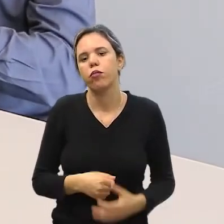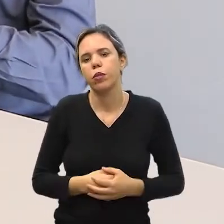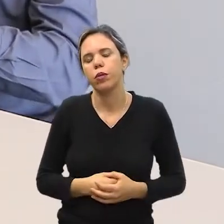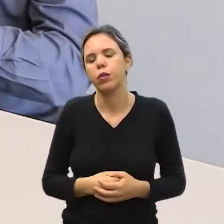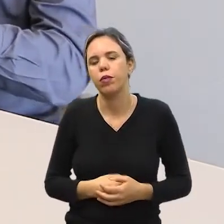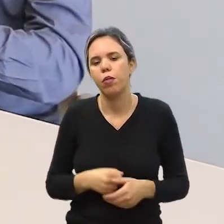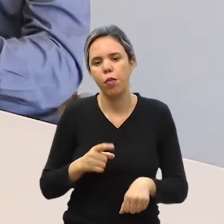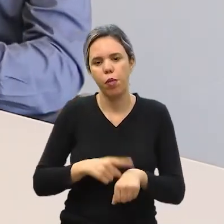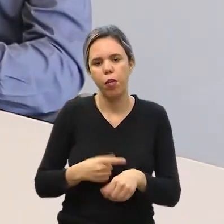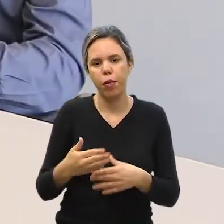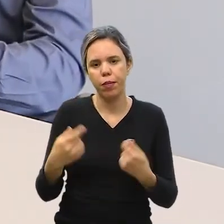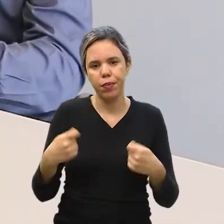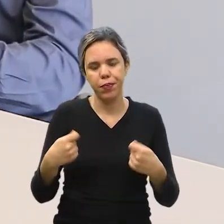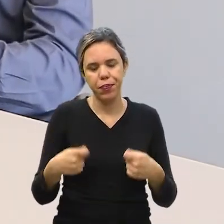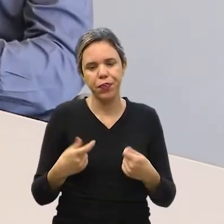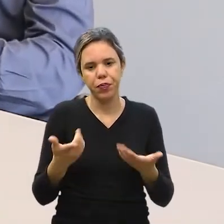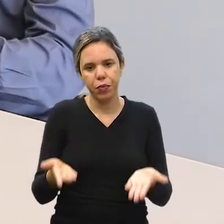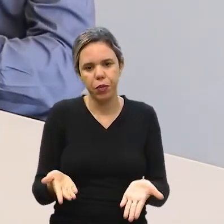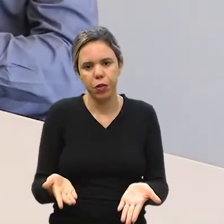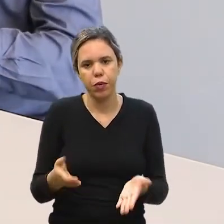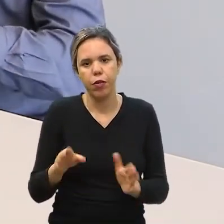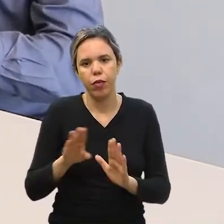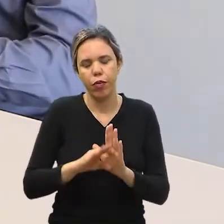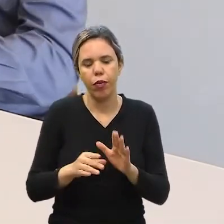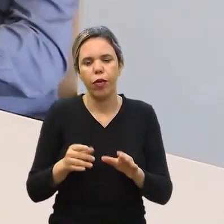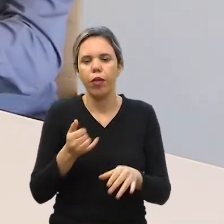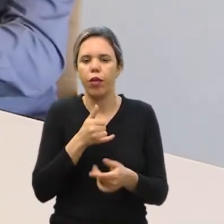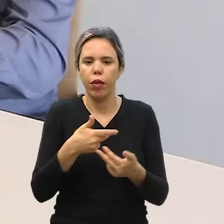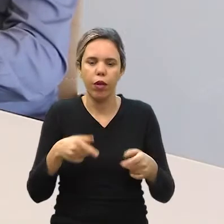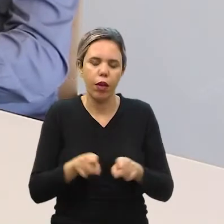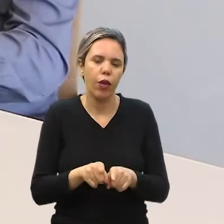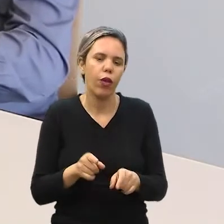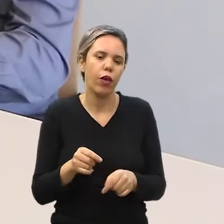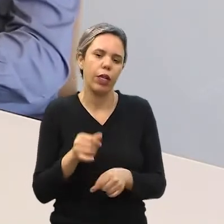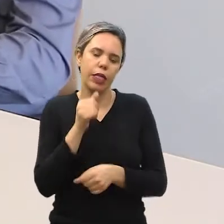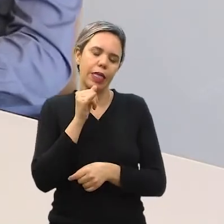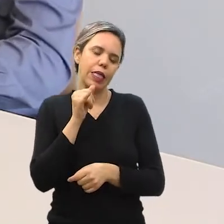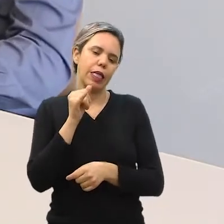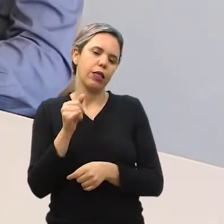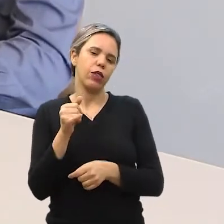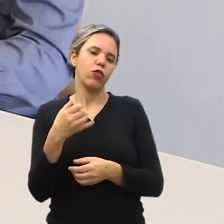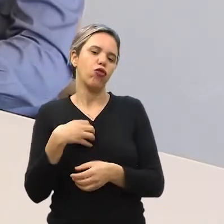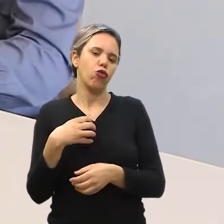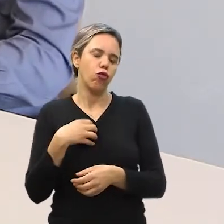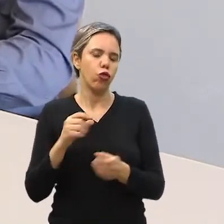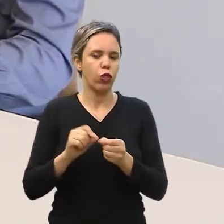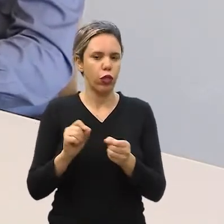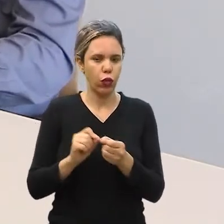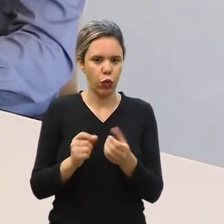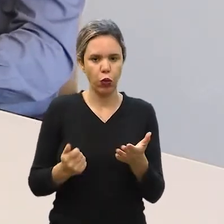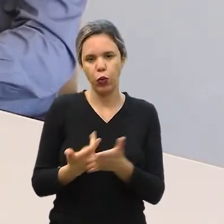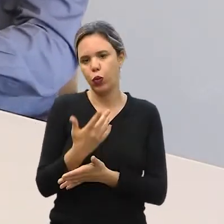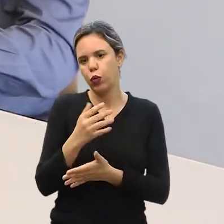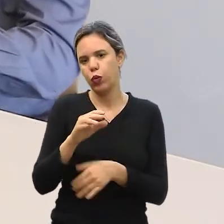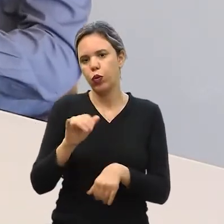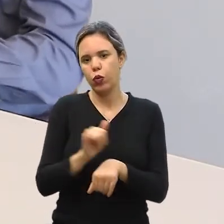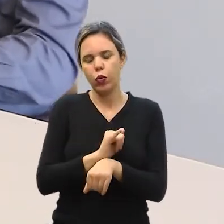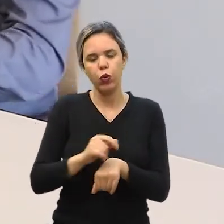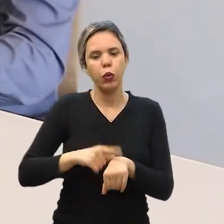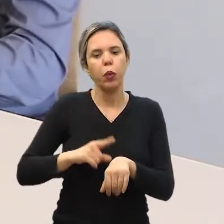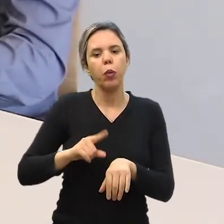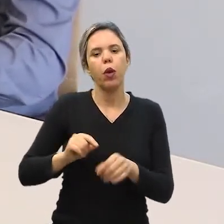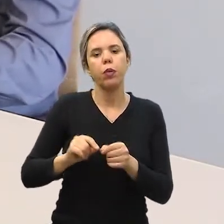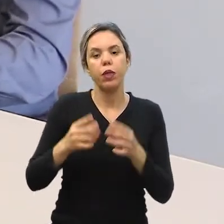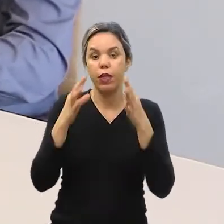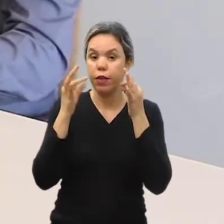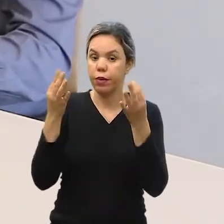a partir do momento que ela está precisando daquele aparelho, quais são as melhores formas de se fazer uma compra e o que ela